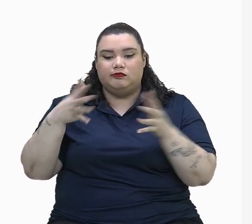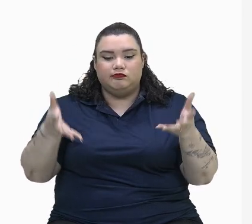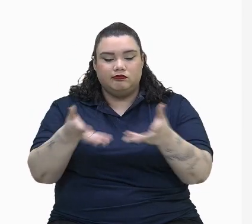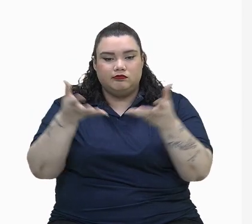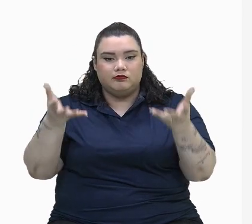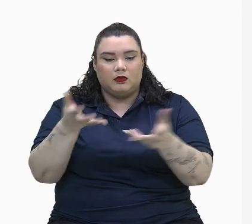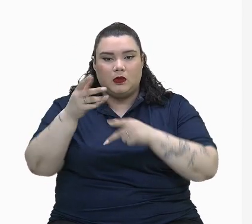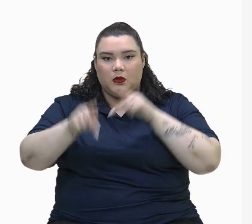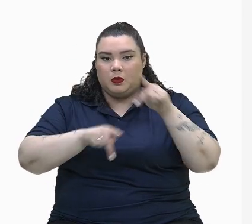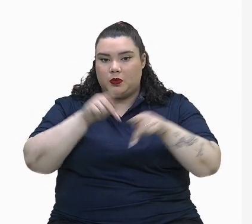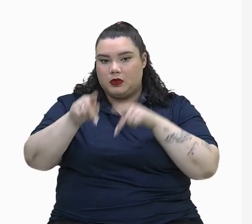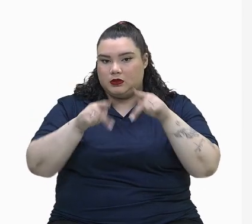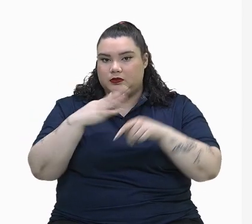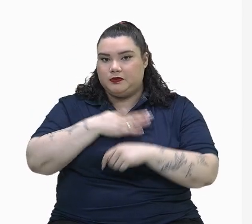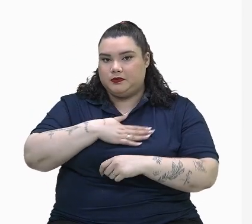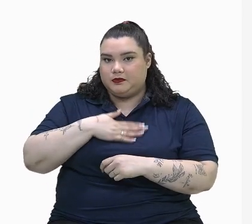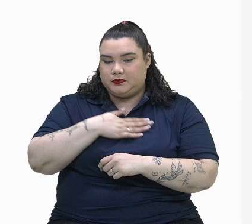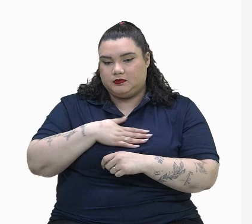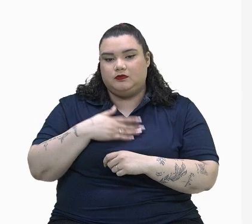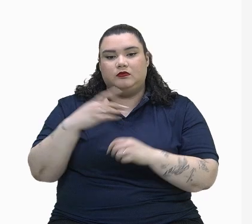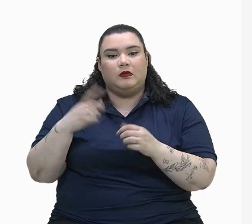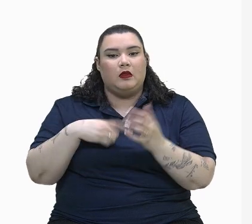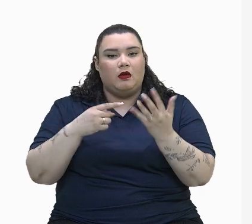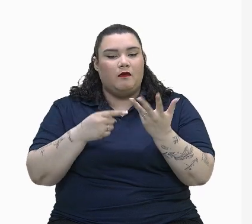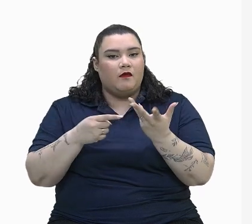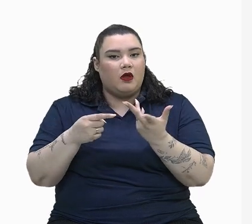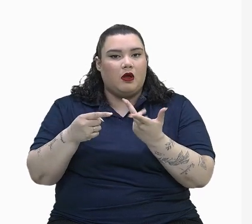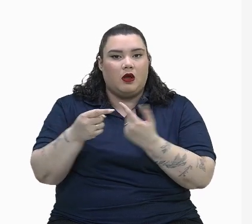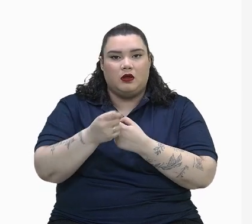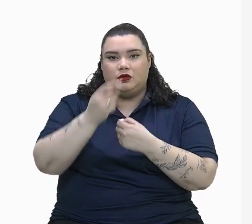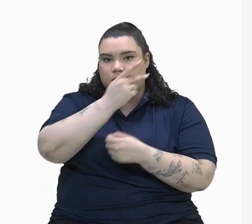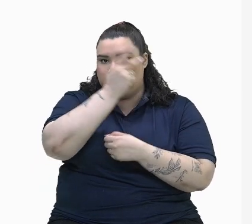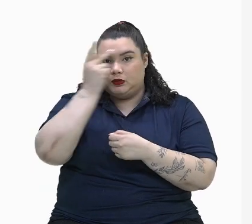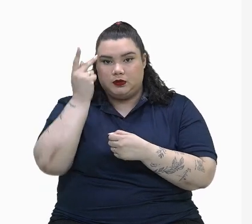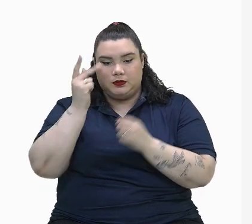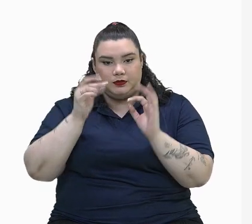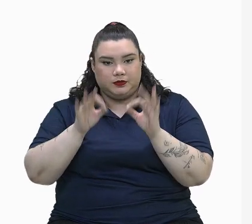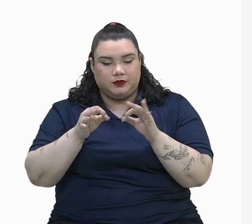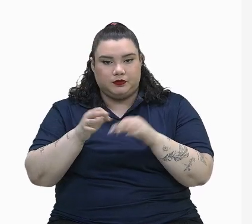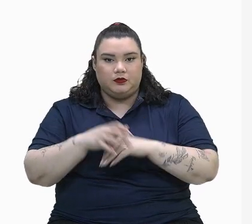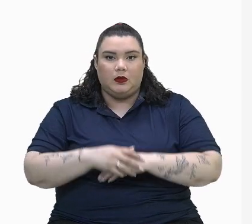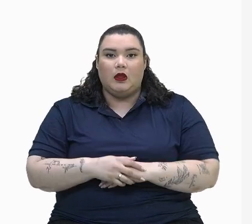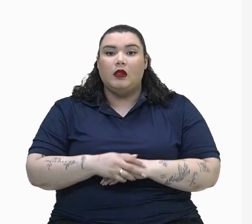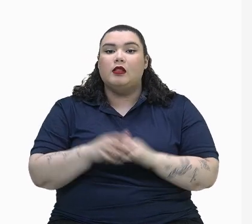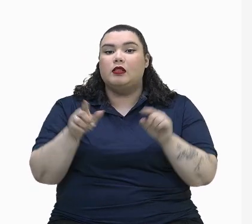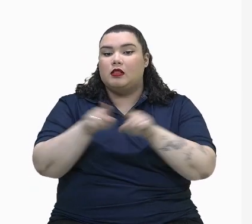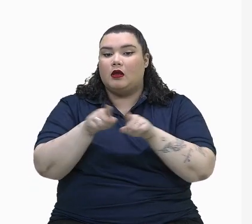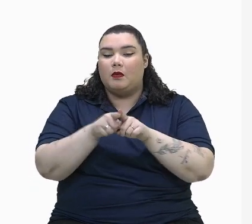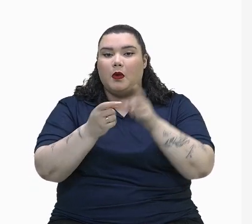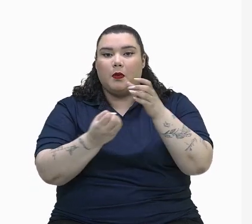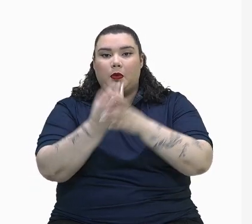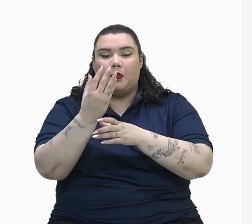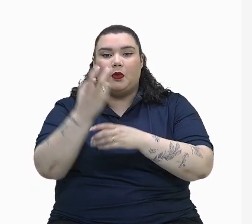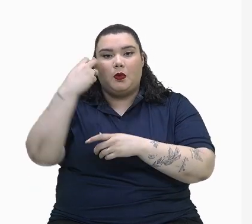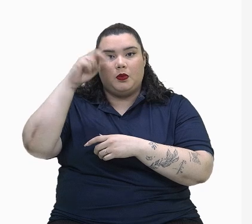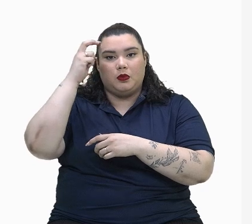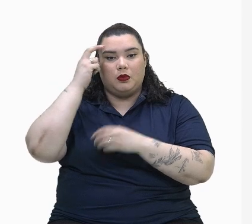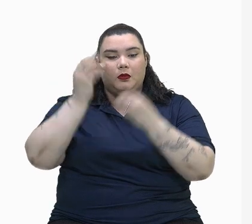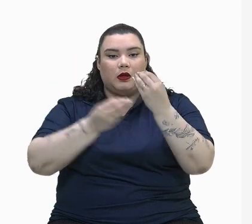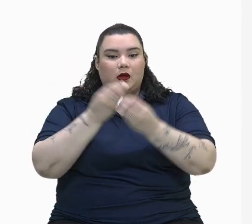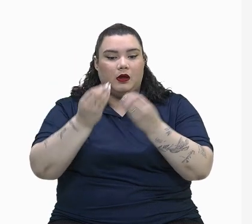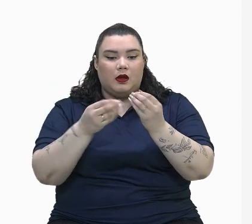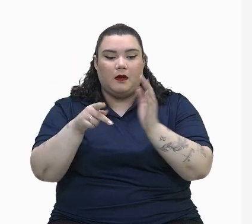entretenimento popular de muitas e muitas pessoas. E também produz cultura para